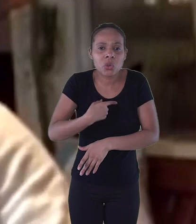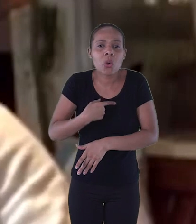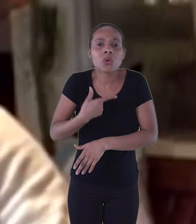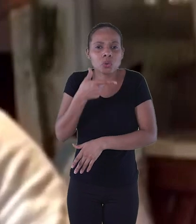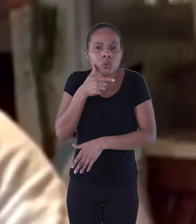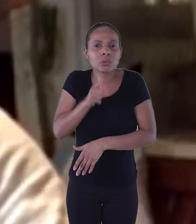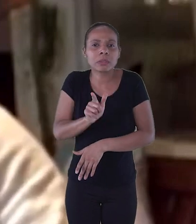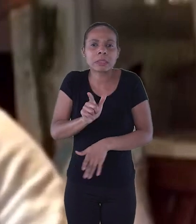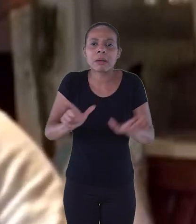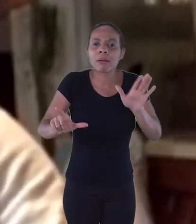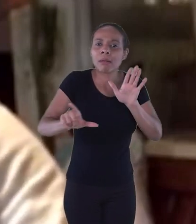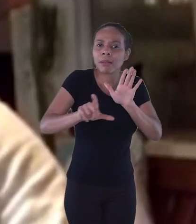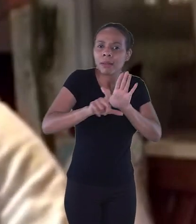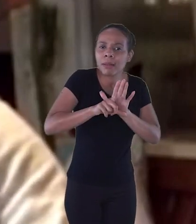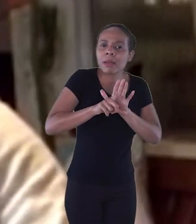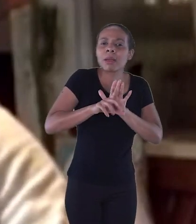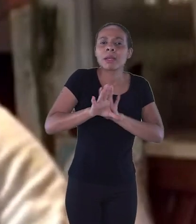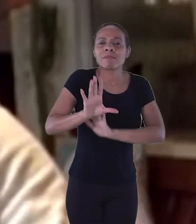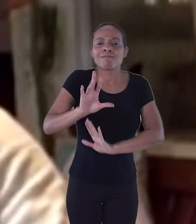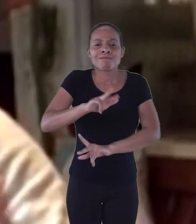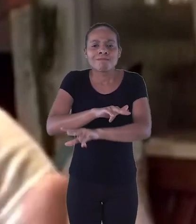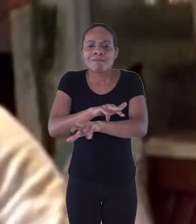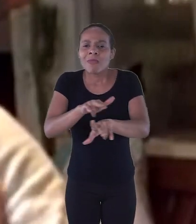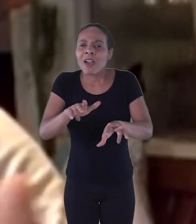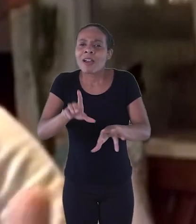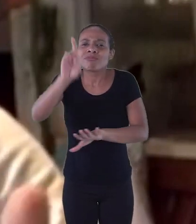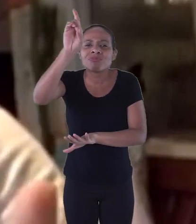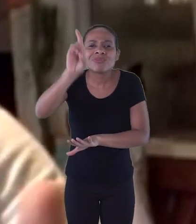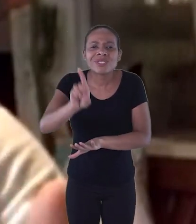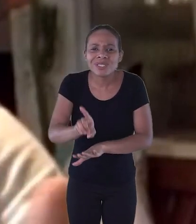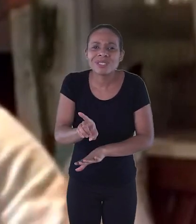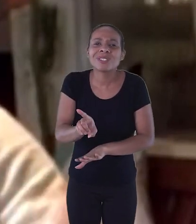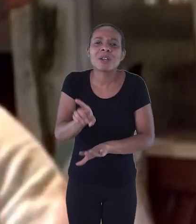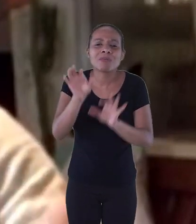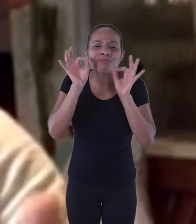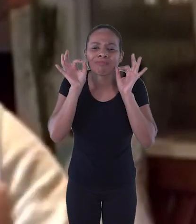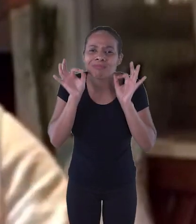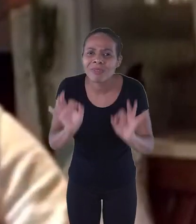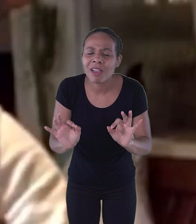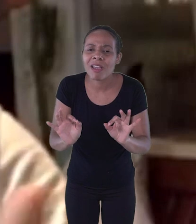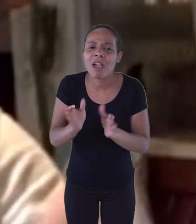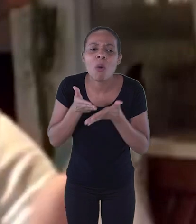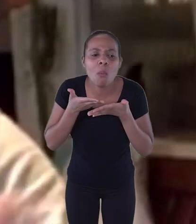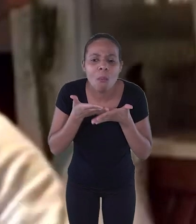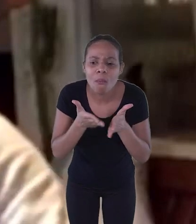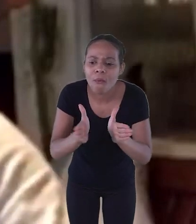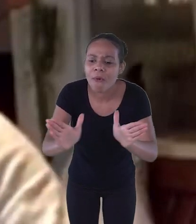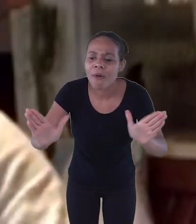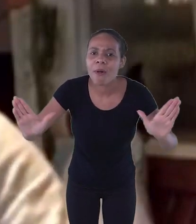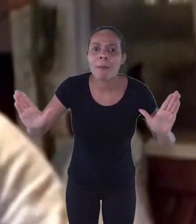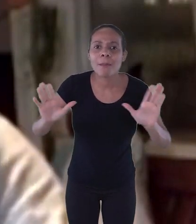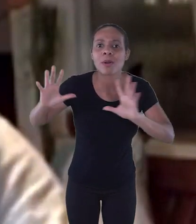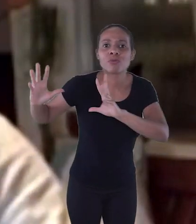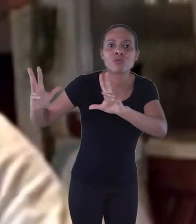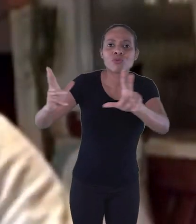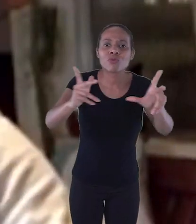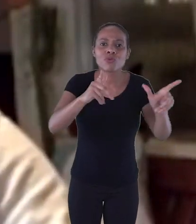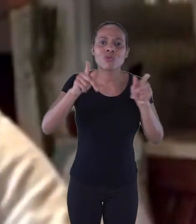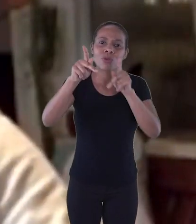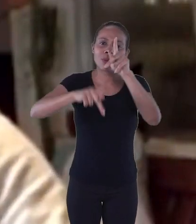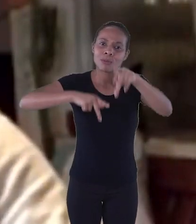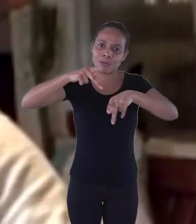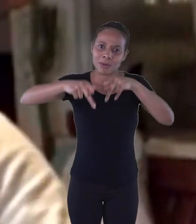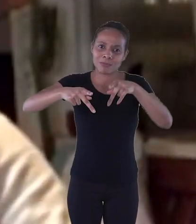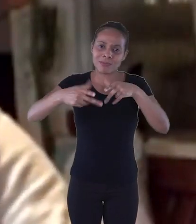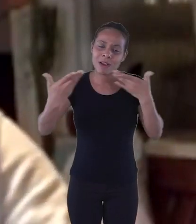cidadã aplicada, né? Onde a gente tenha direitos realmente amplos para toda a população. Então eu convido a todos